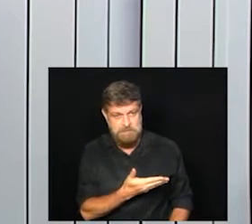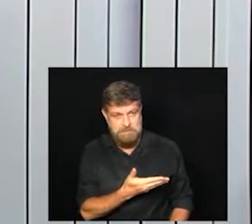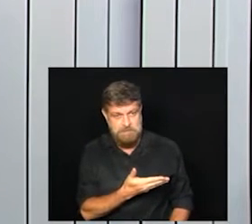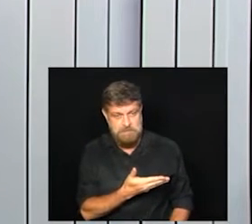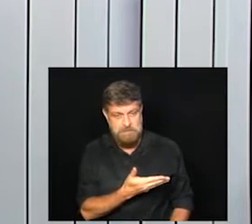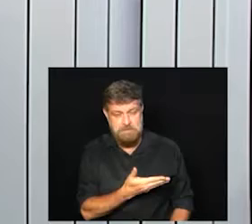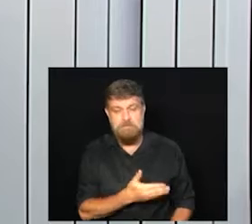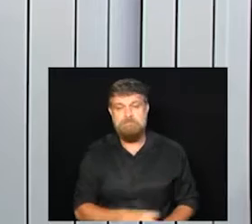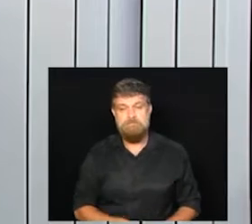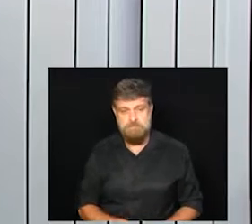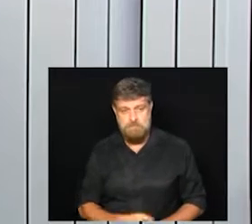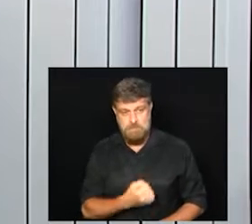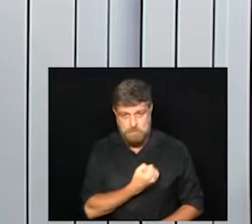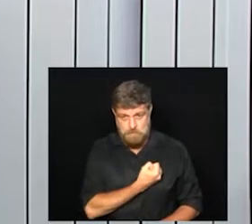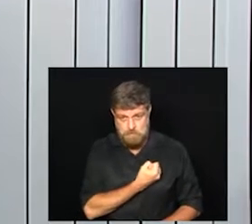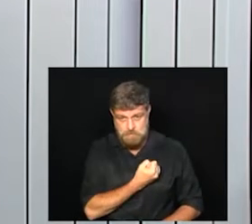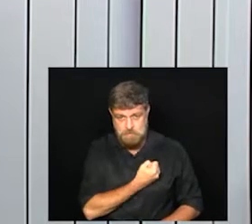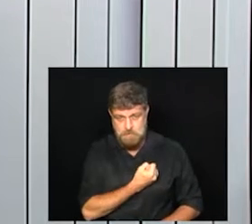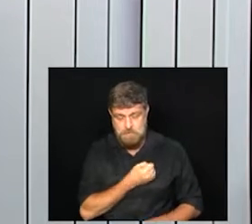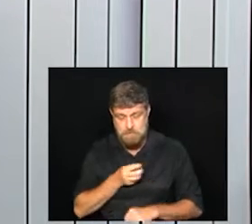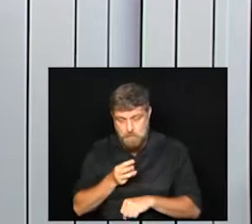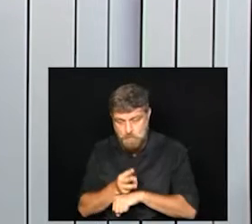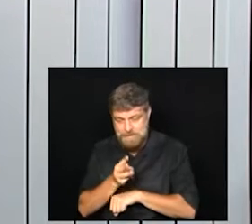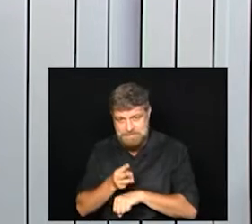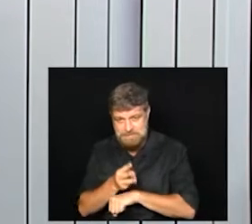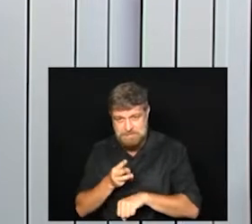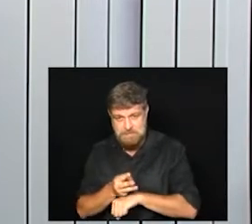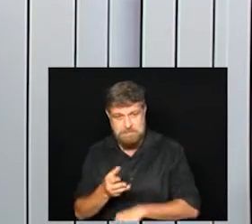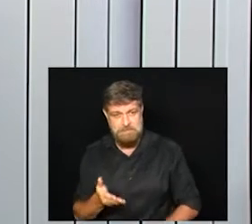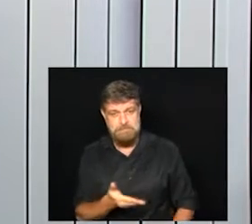978293776. 19 é o DDD